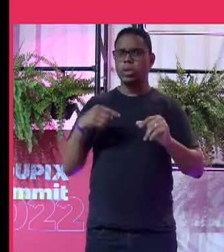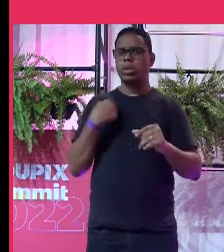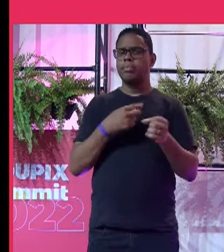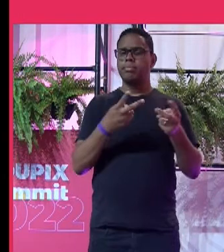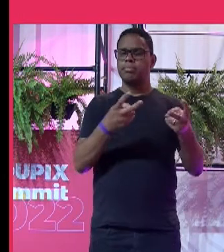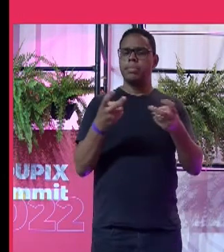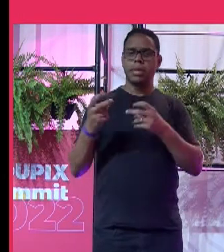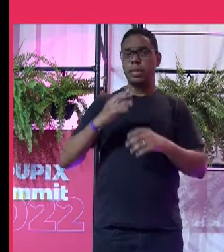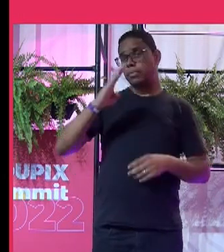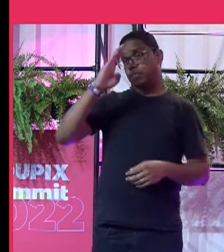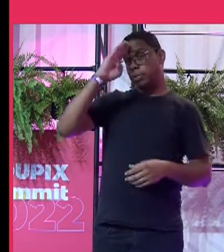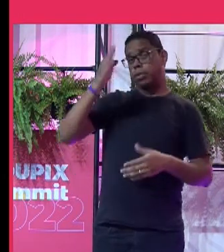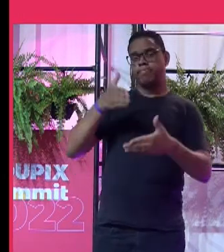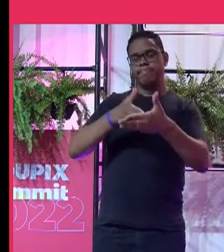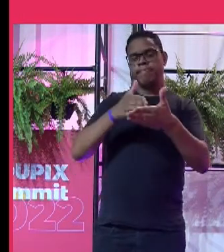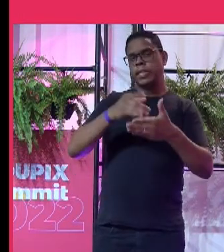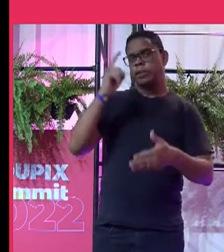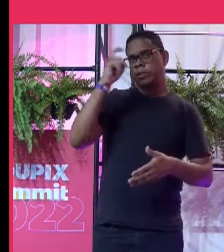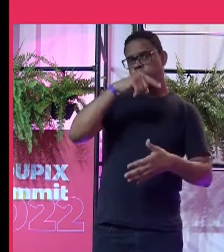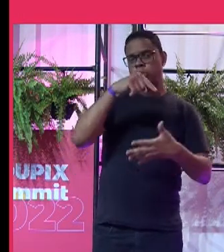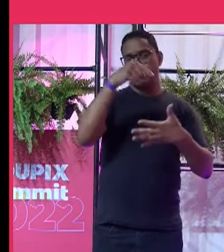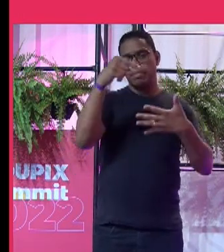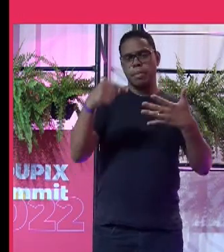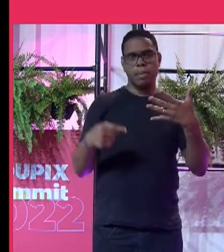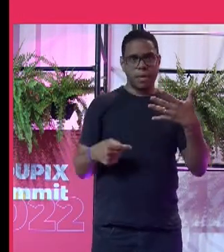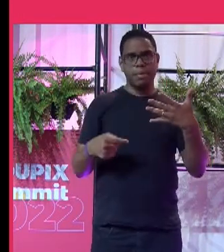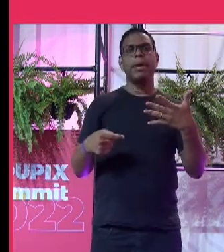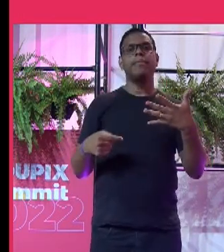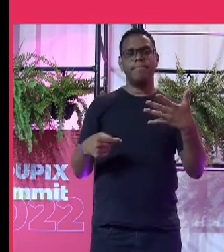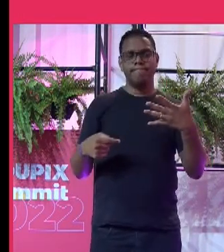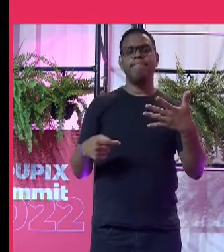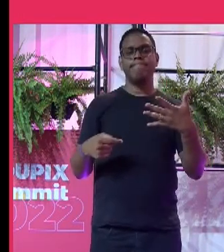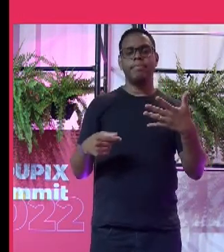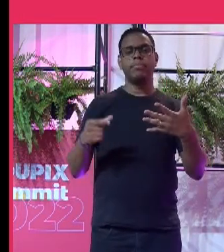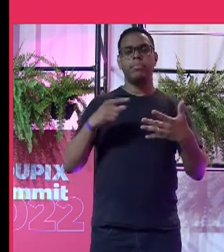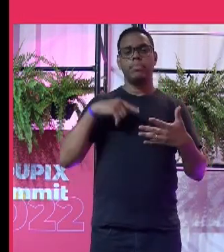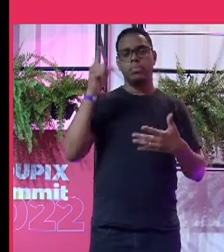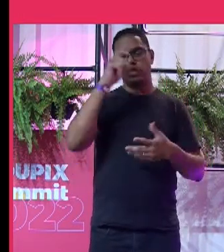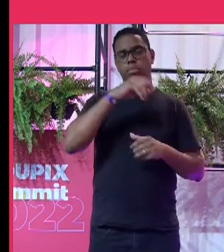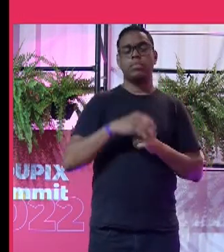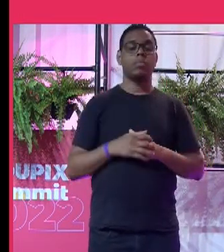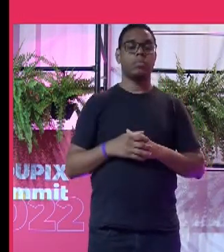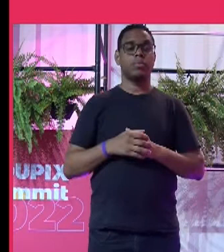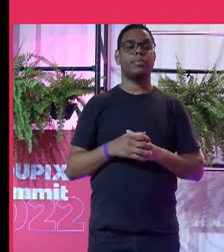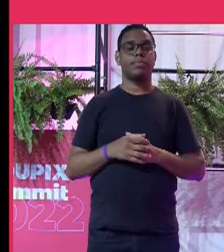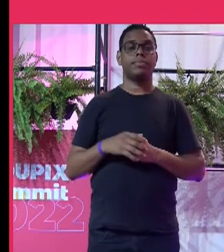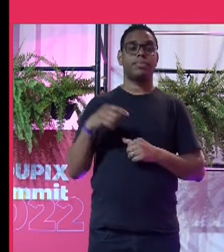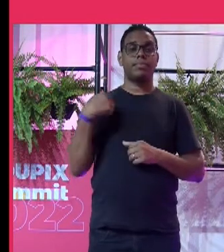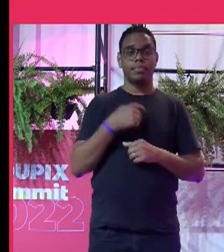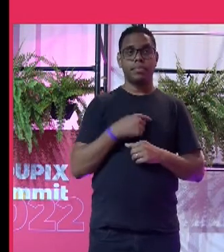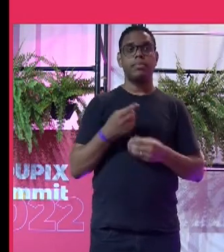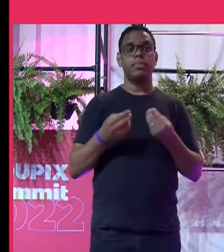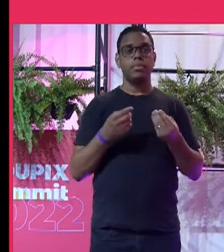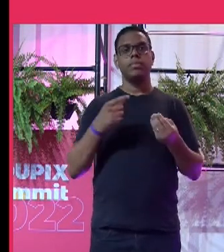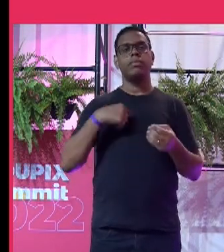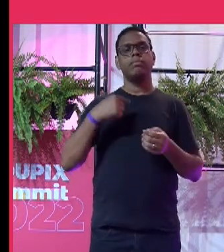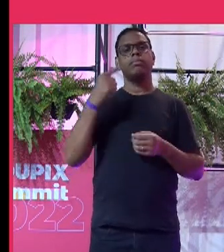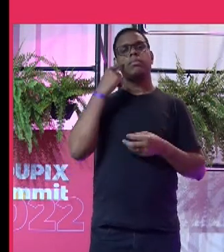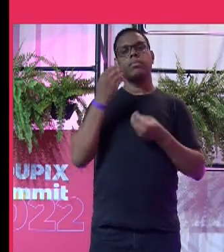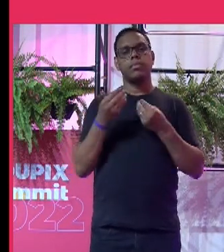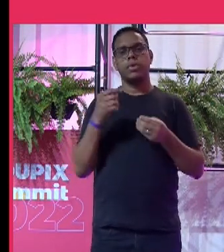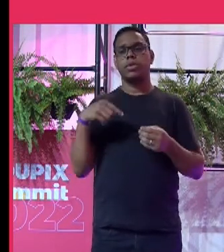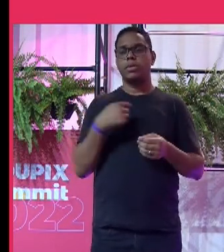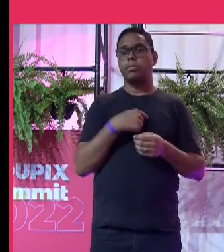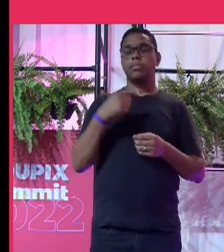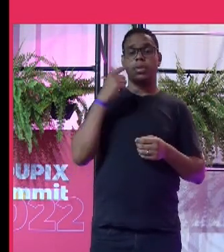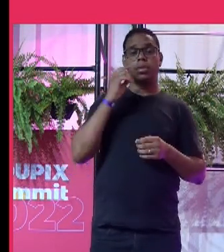esses principais entraves, como eu falei, que cada um deles faz com que a gente tire a ideia cada vez mais da